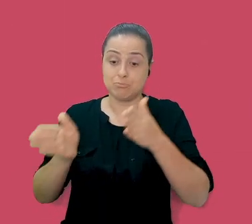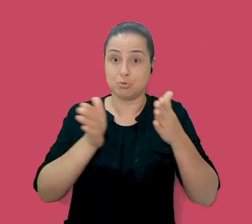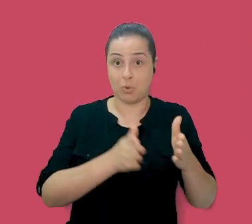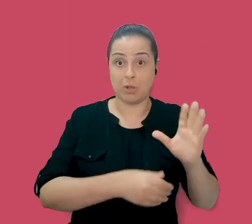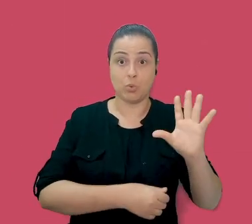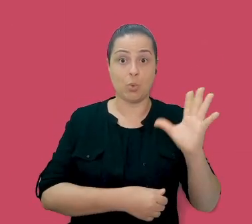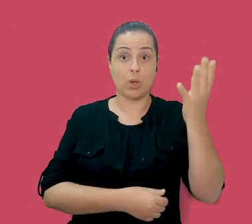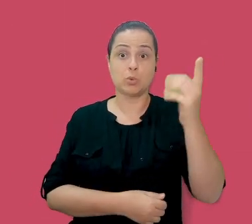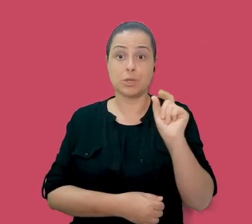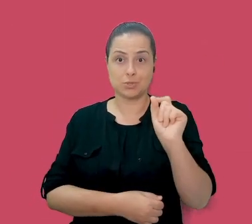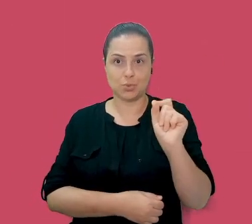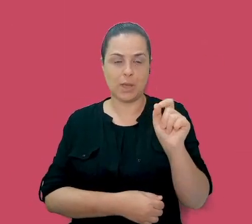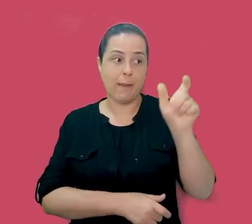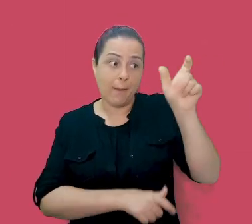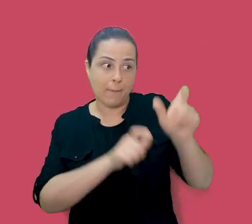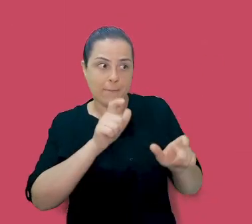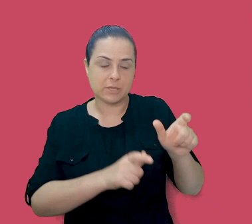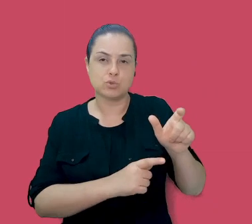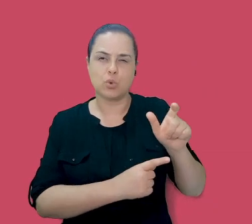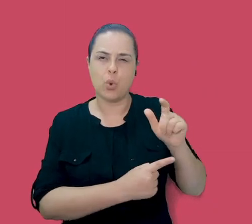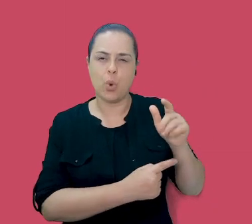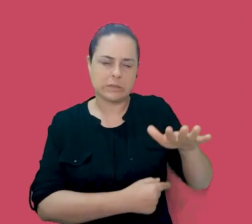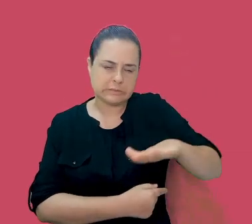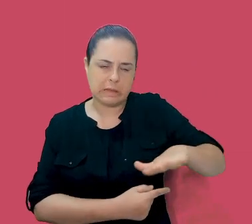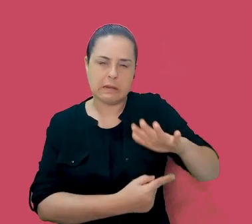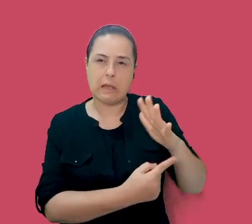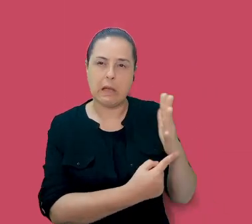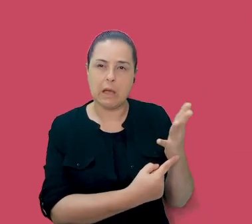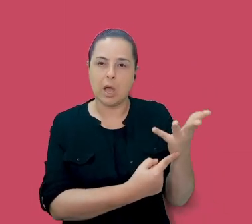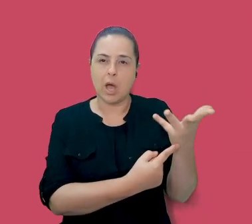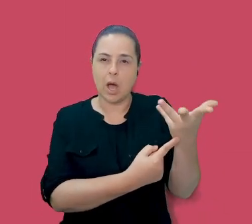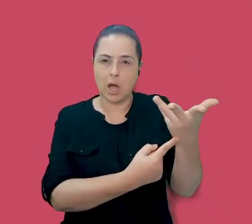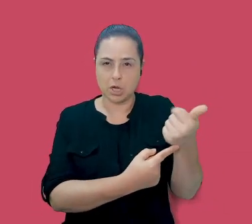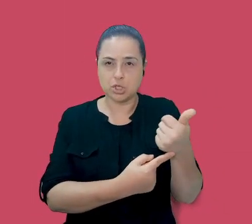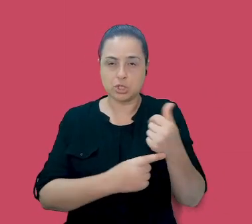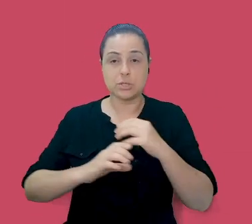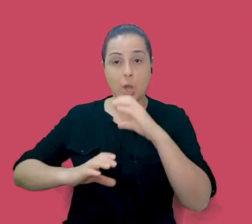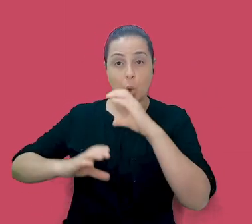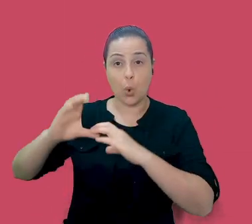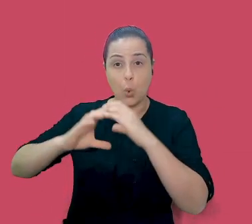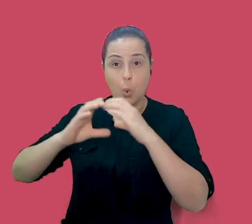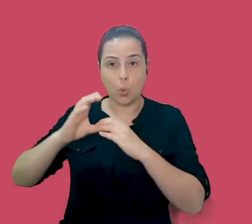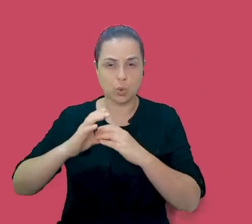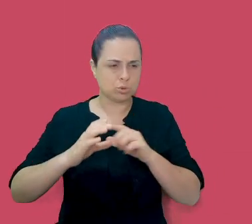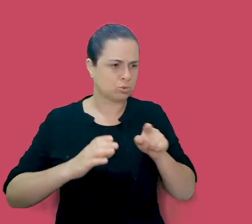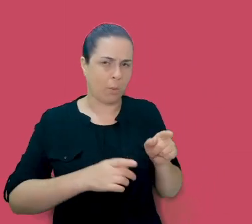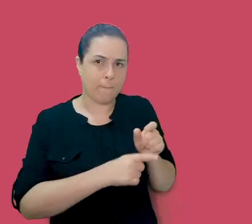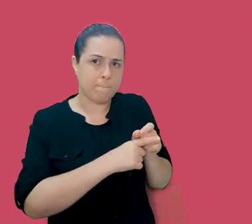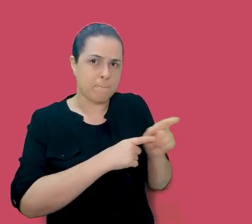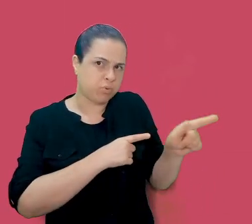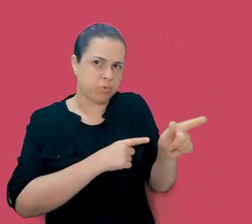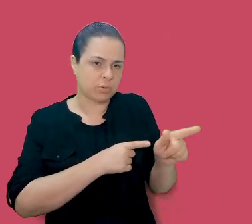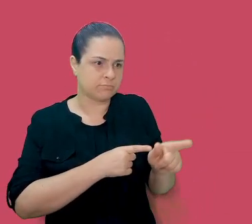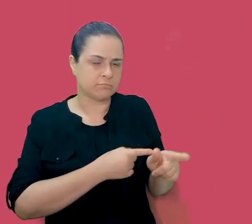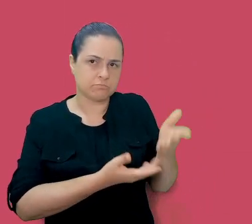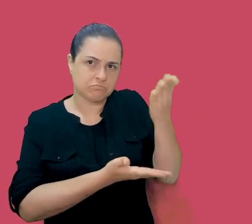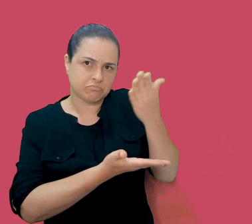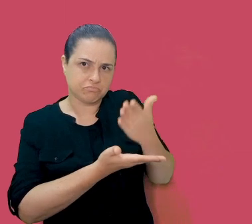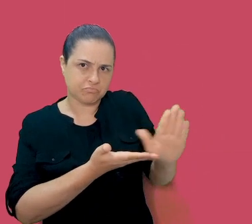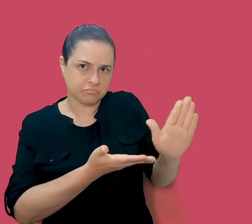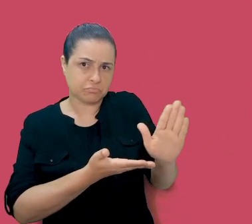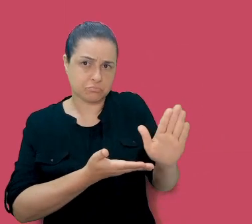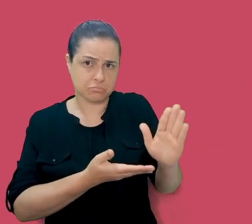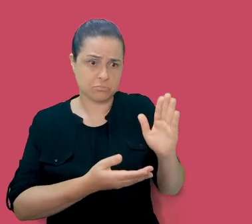tem artistas que estão sendo excluídos de concursos, mesmo tendo sido de autoria deles